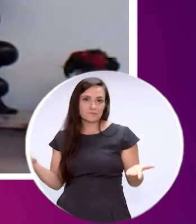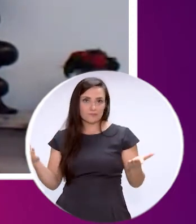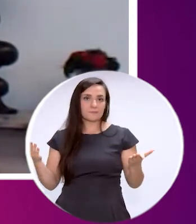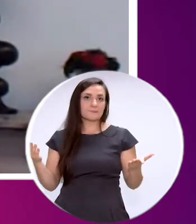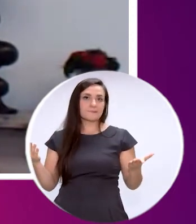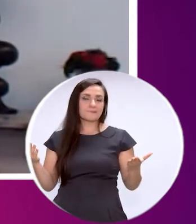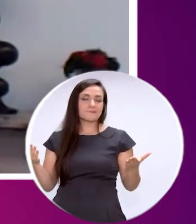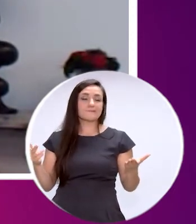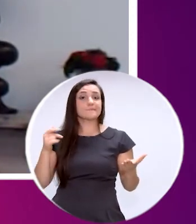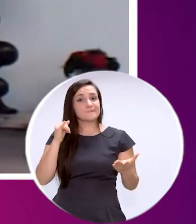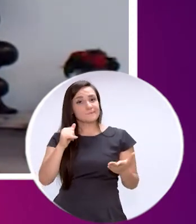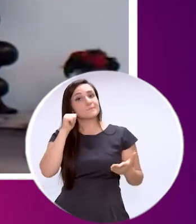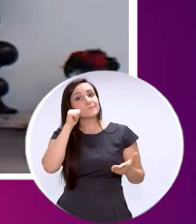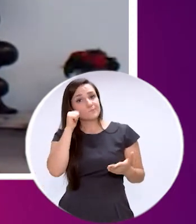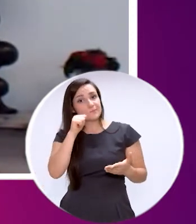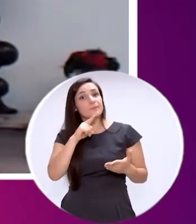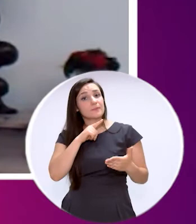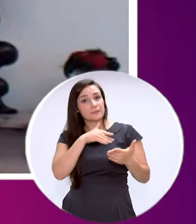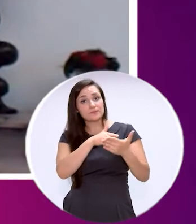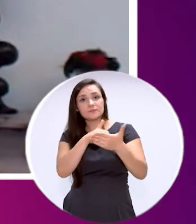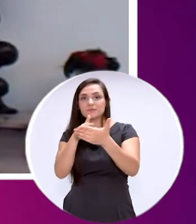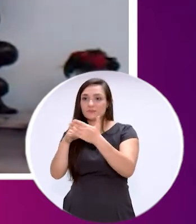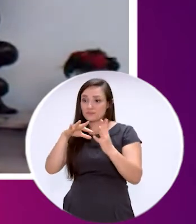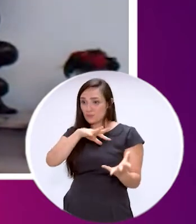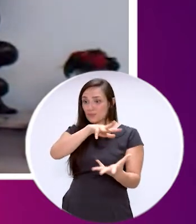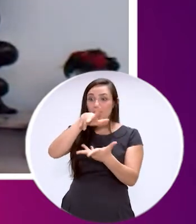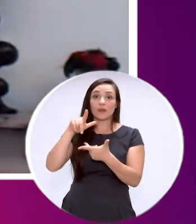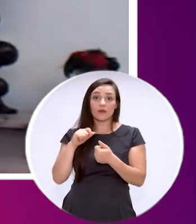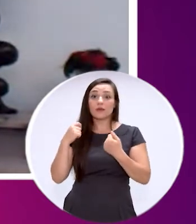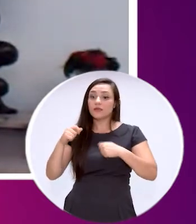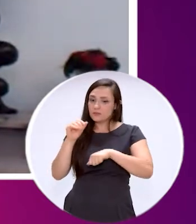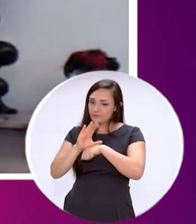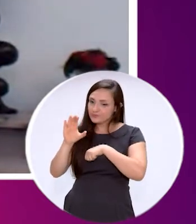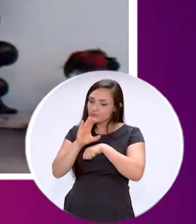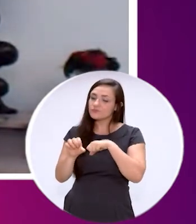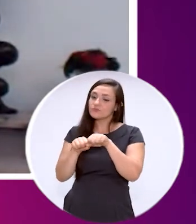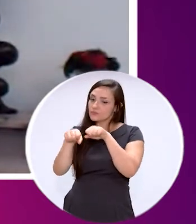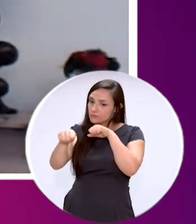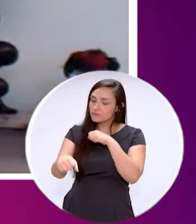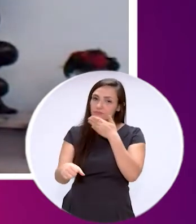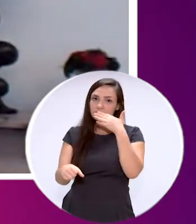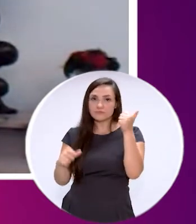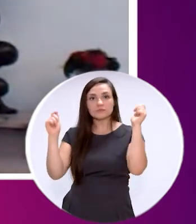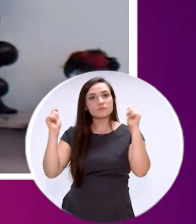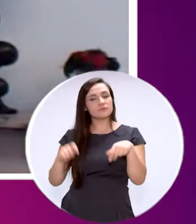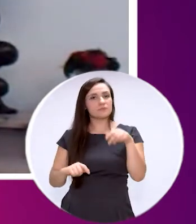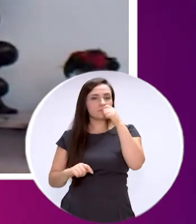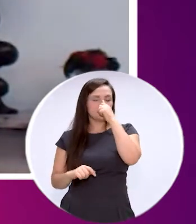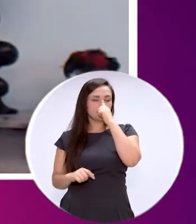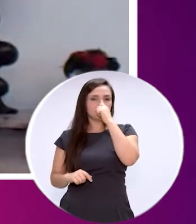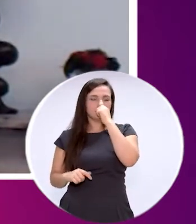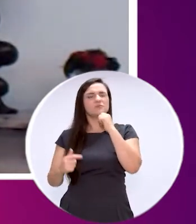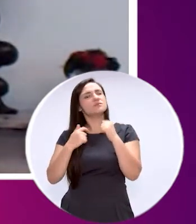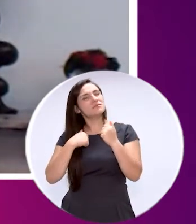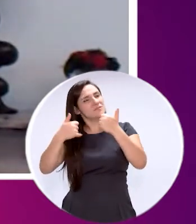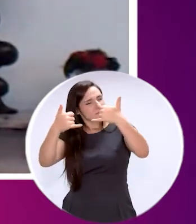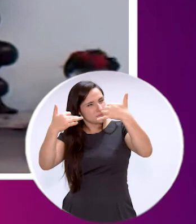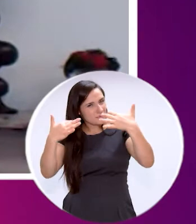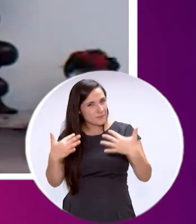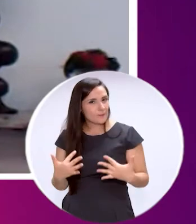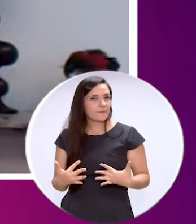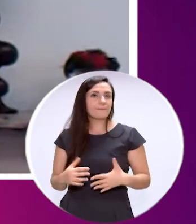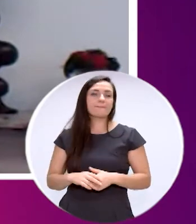pelas quais as mulheres passam mundo afora. Eu fiz um pouco de um panorama de